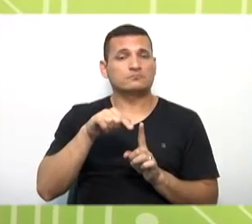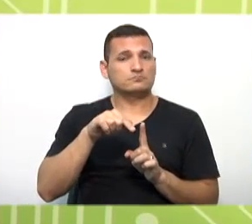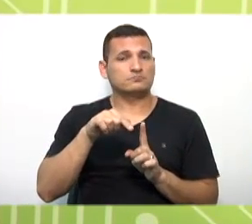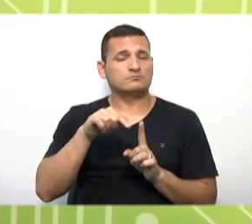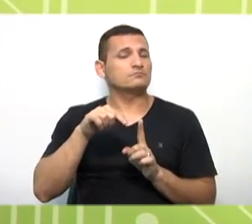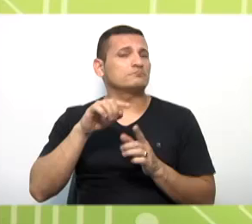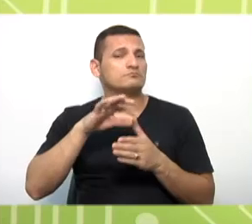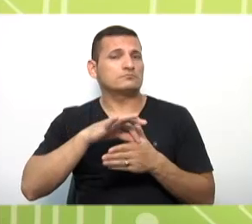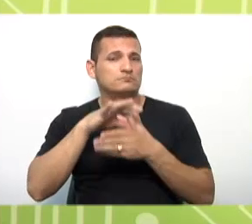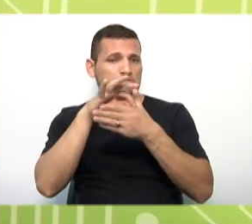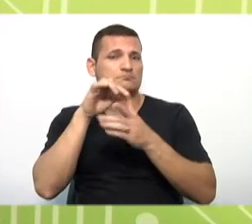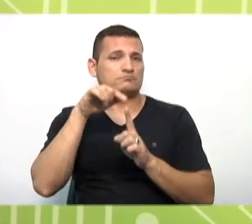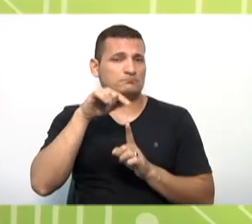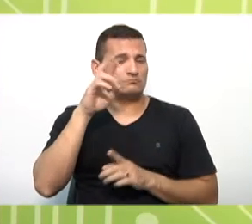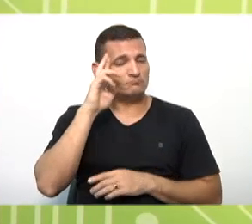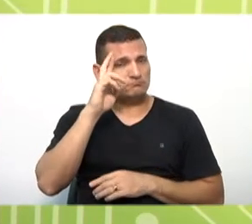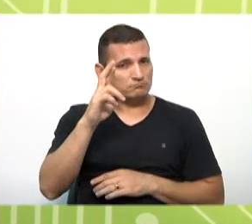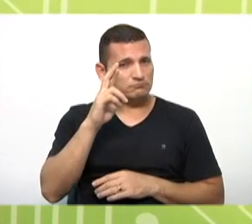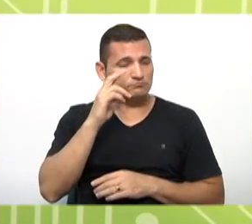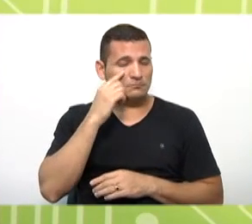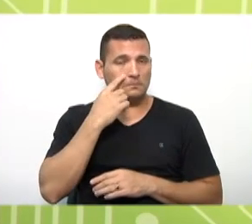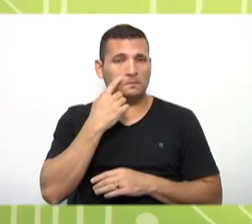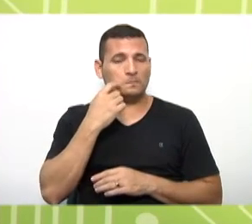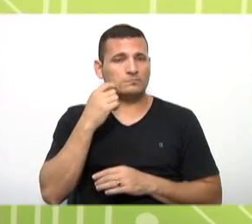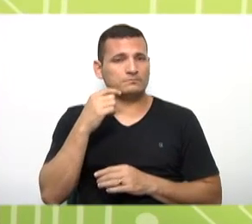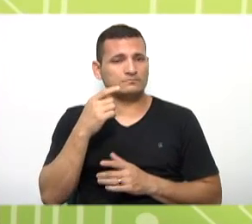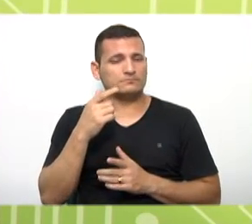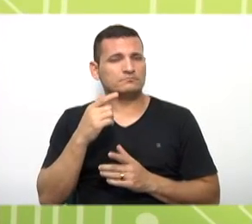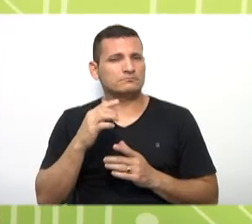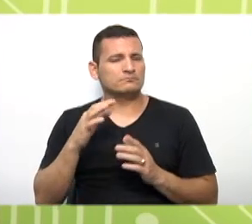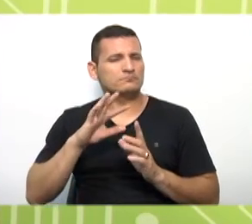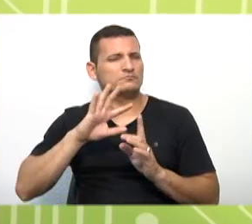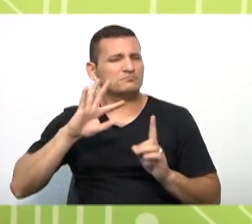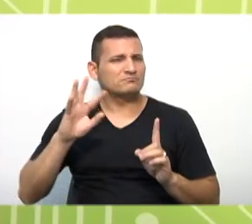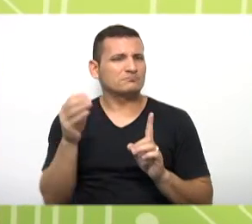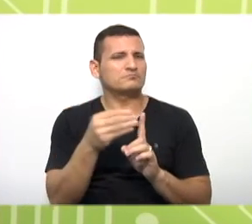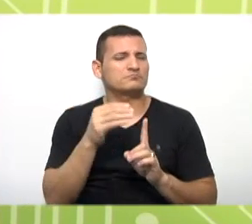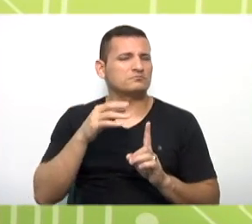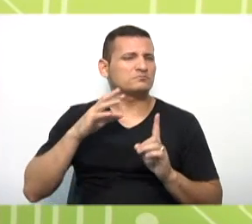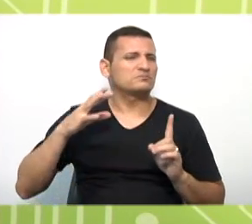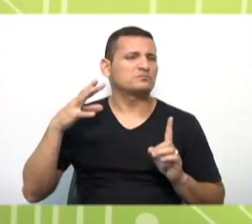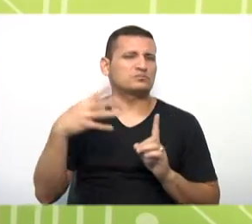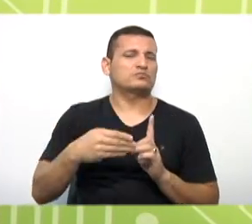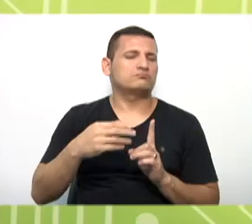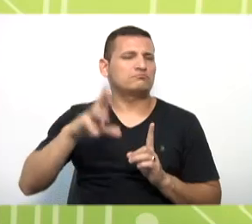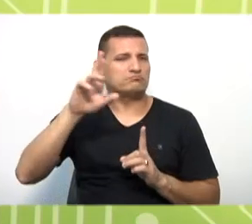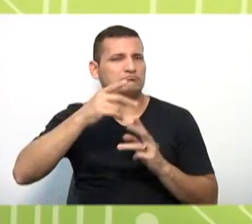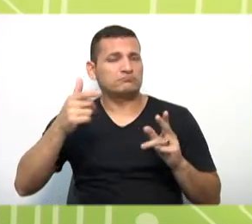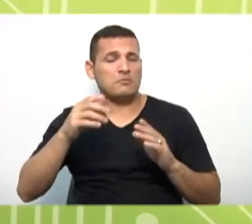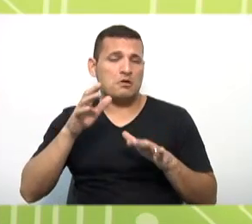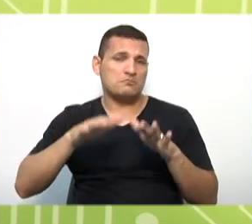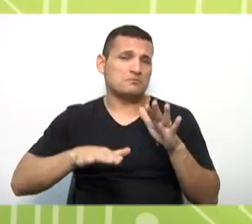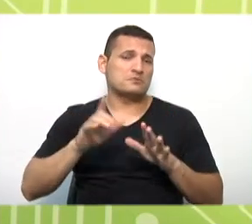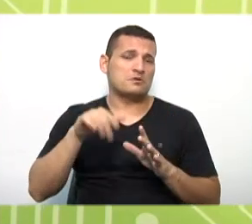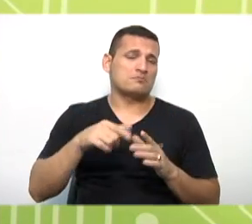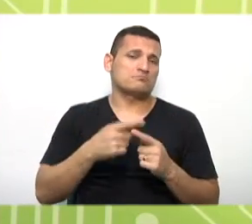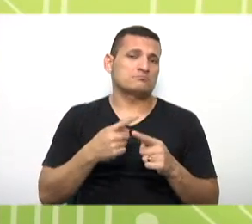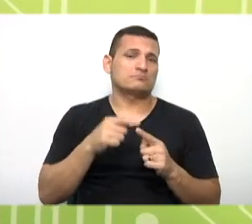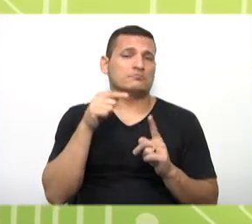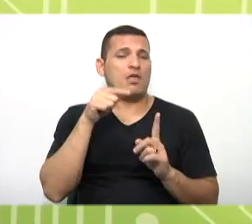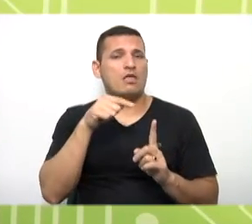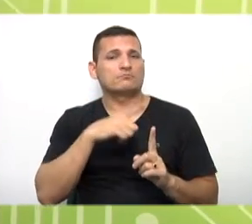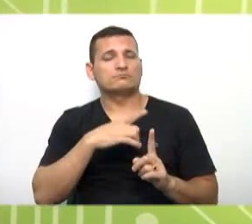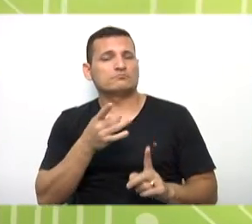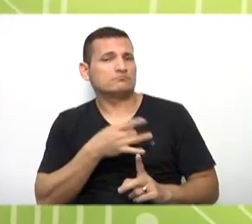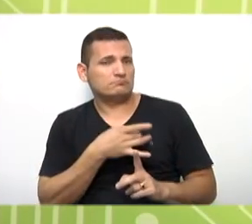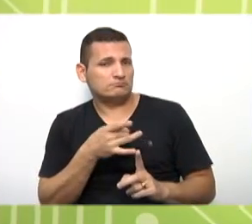chefe que centraliza as questões, todas as tomadas de decisões nele, às vezes é por medo da mudança, por medo de